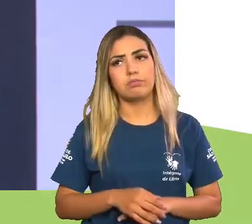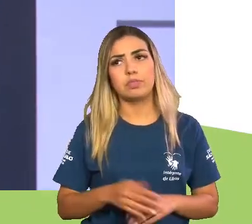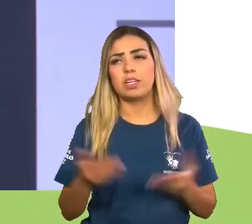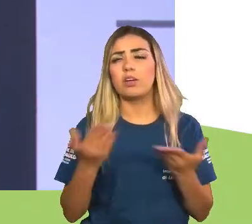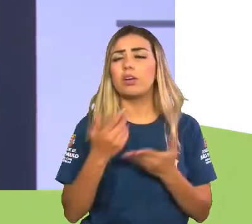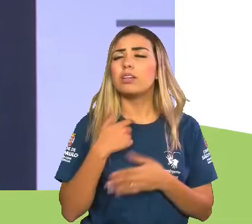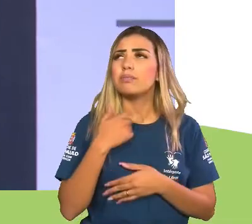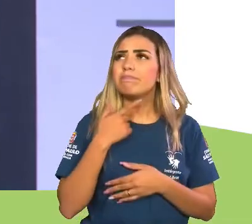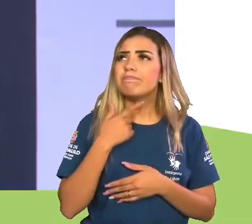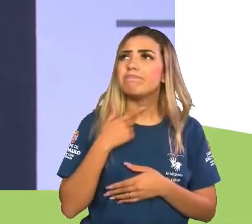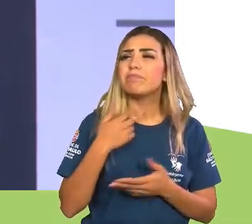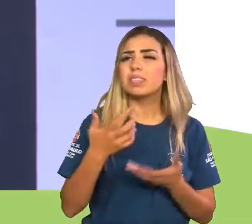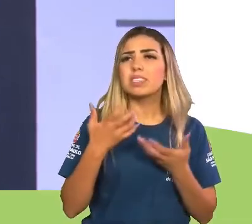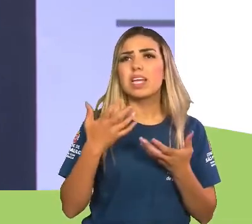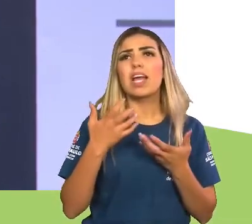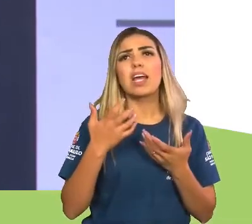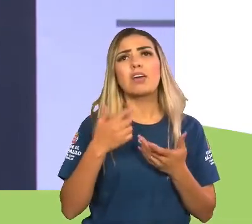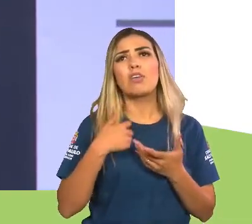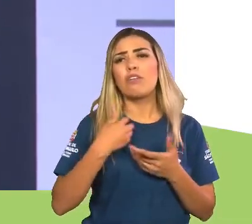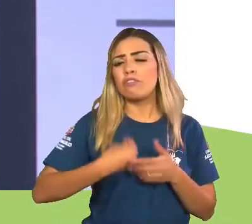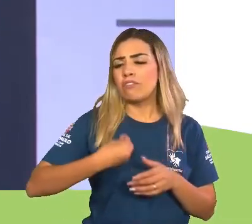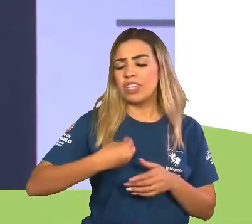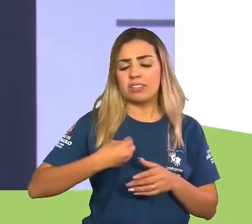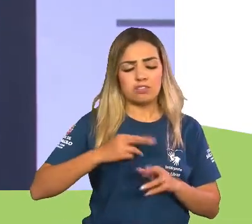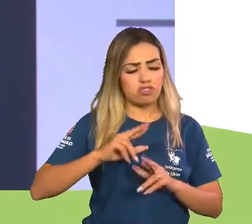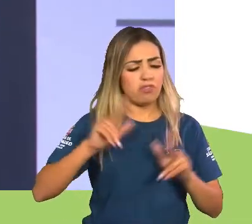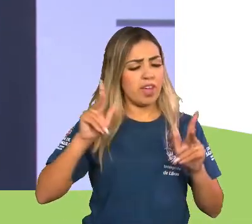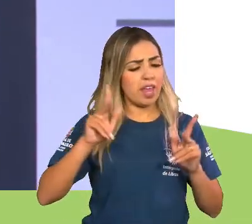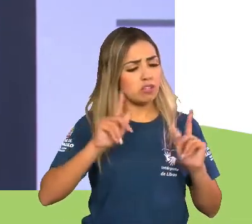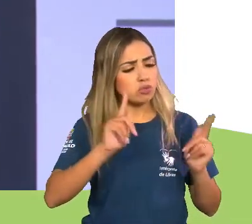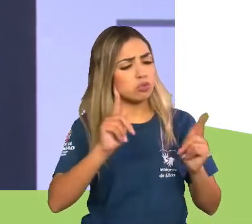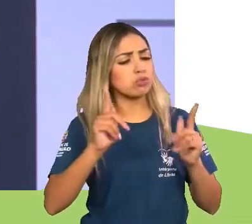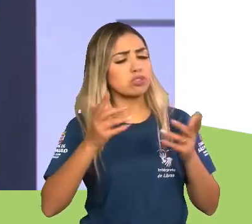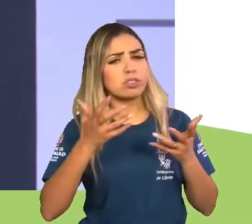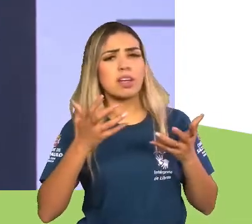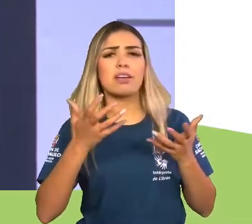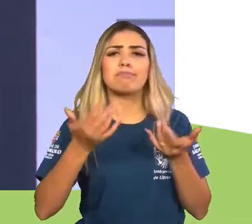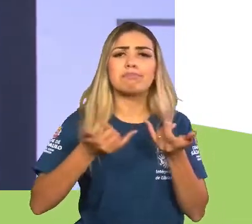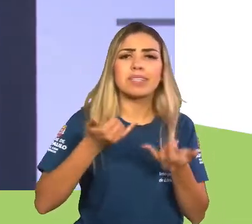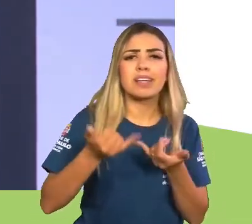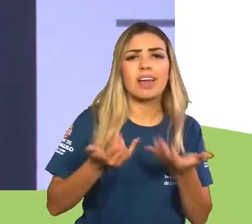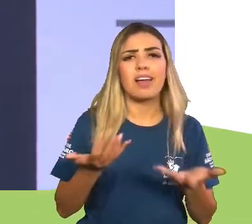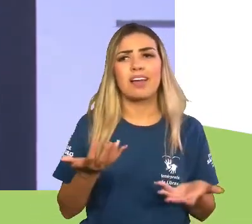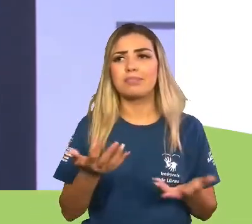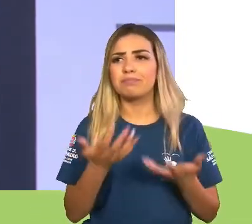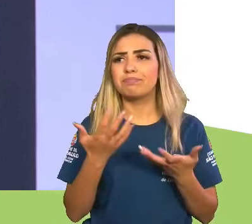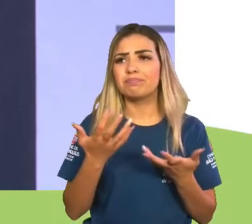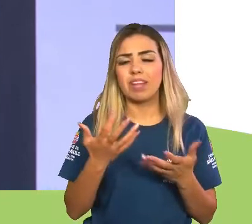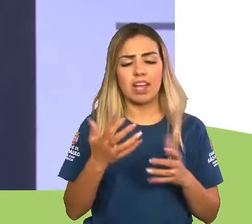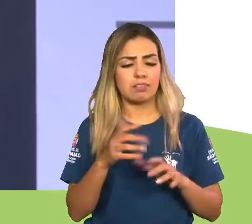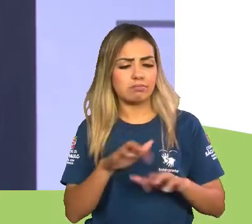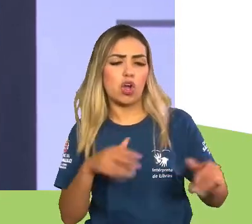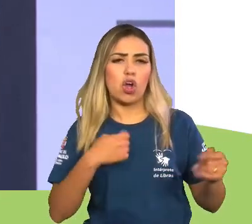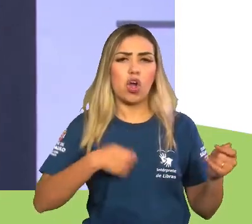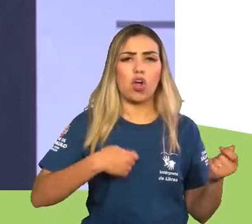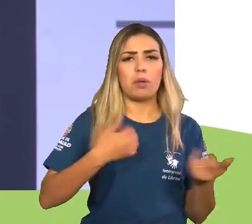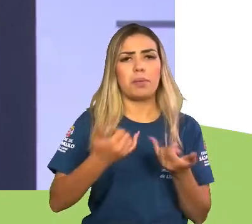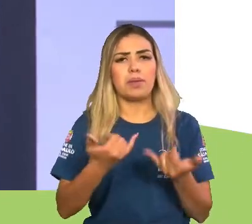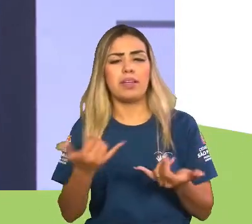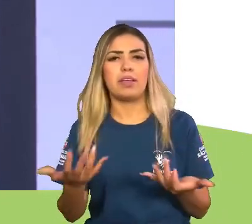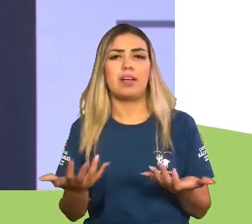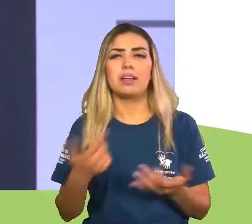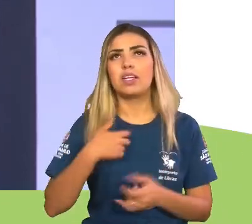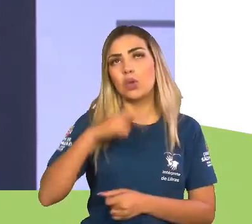curtir um outro estágio da minha vida, que era brincar, que era tocar um pouco. E me lembro que um dia